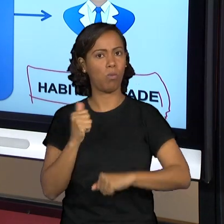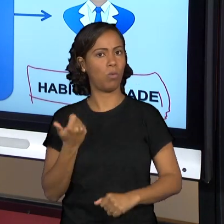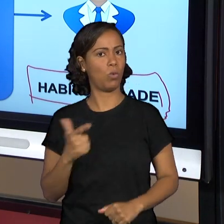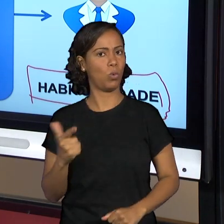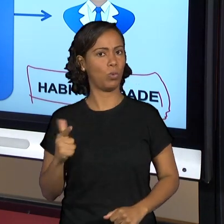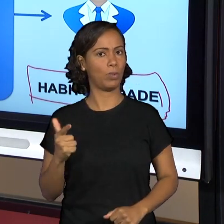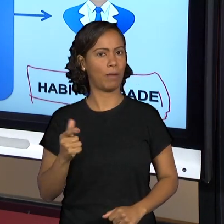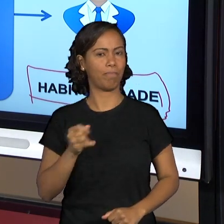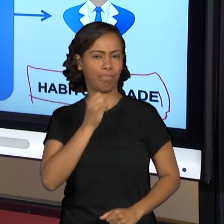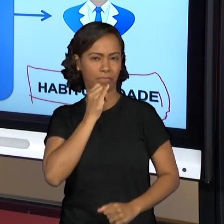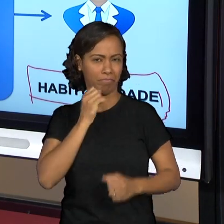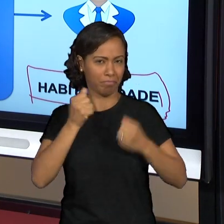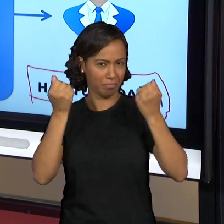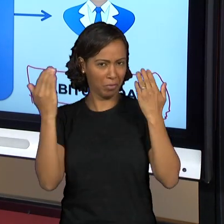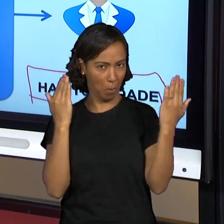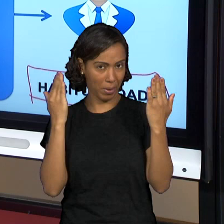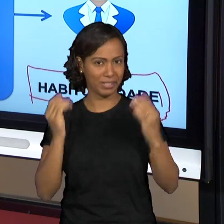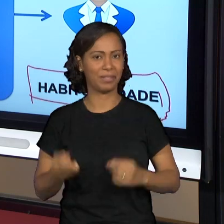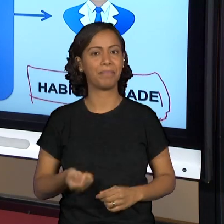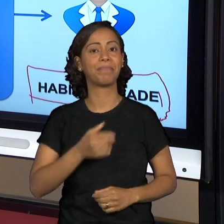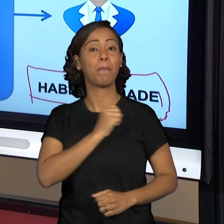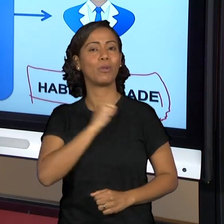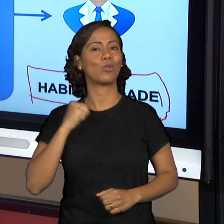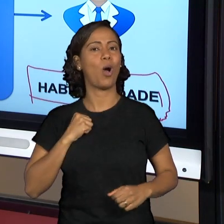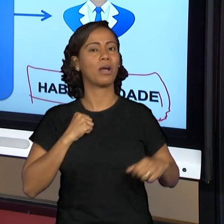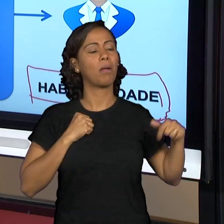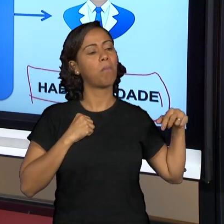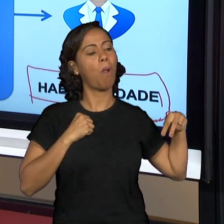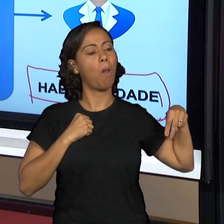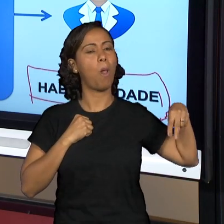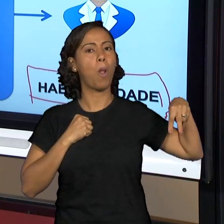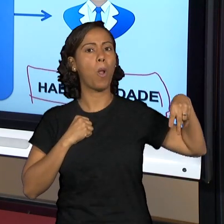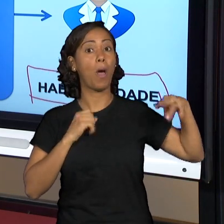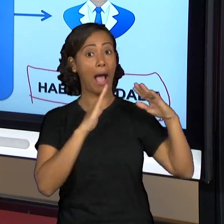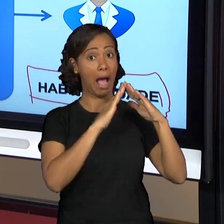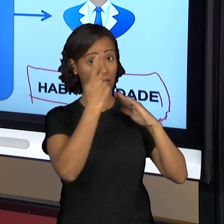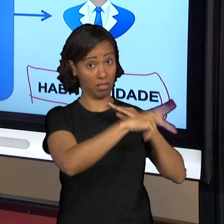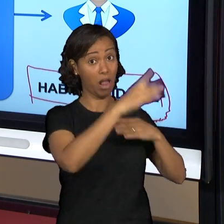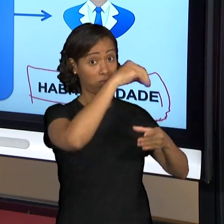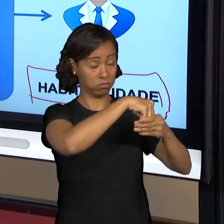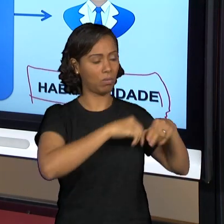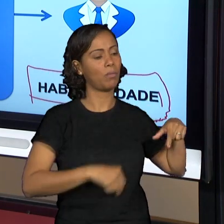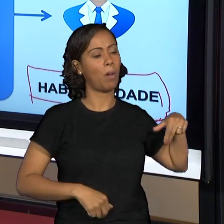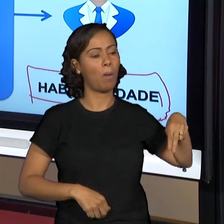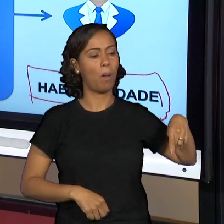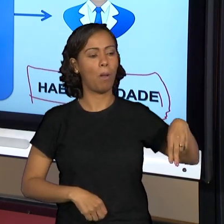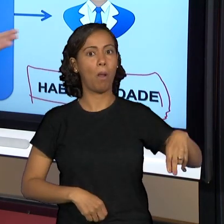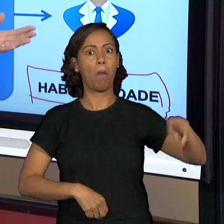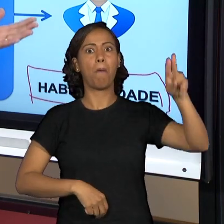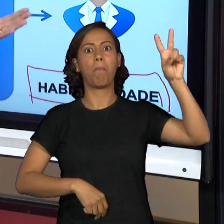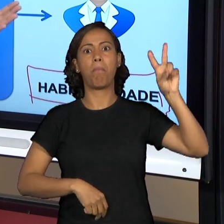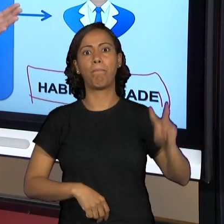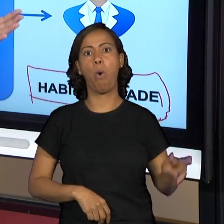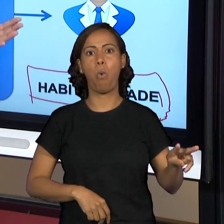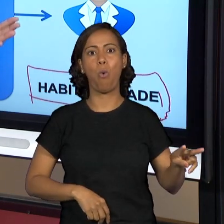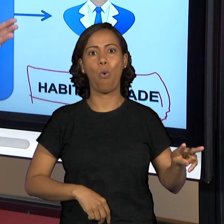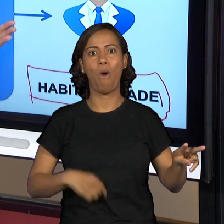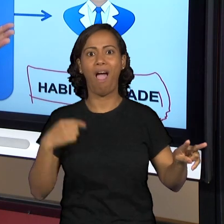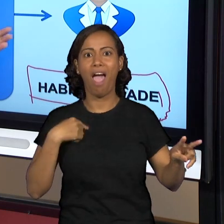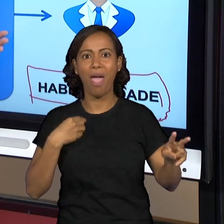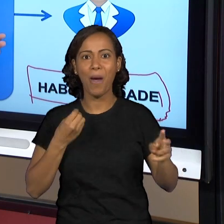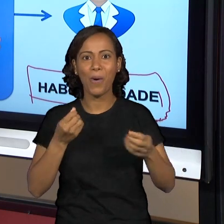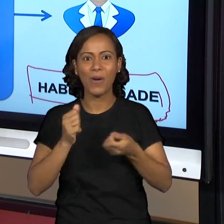minha sogra estava lá caminhando na casa dela e ela deu uma escorregadinha num sabão em pó que eu deixei jogado no chão. É lógico que não foi de